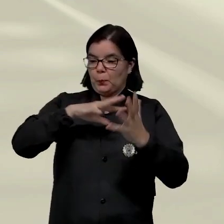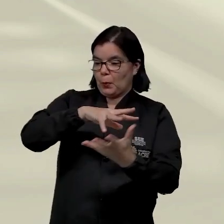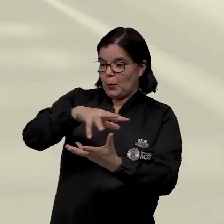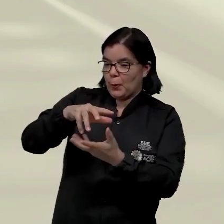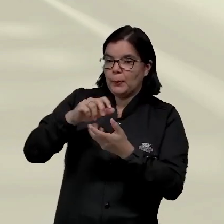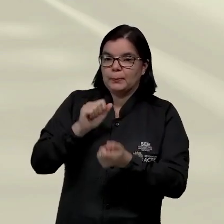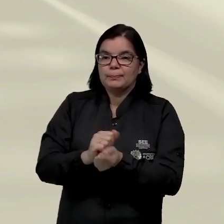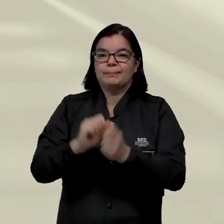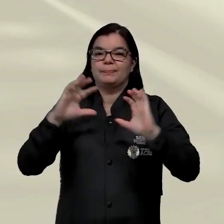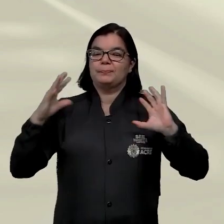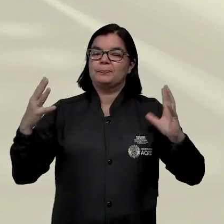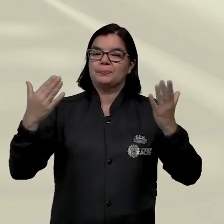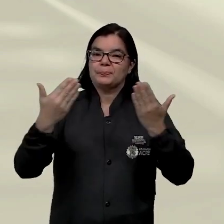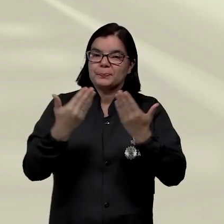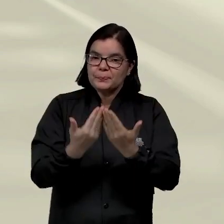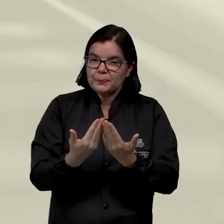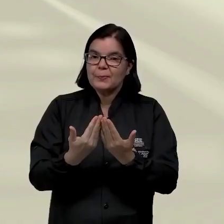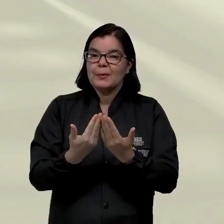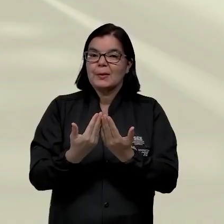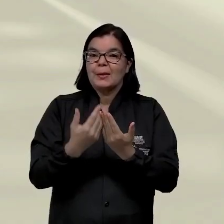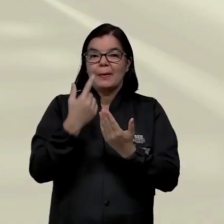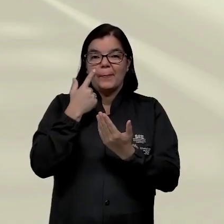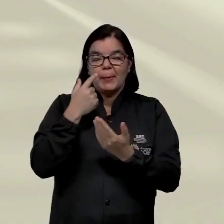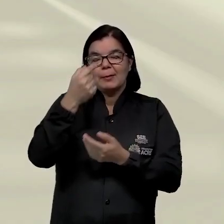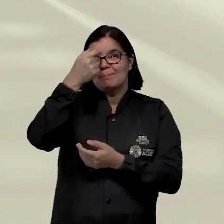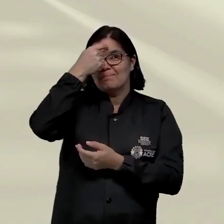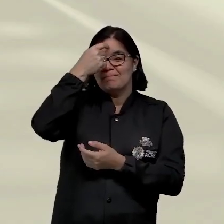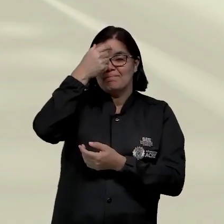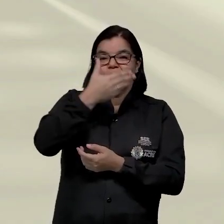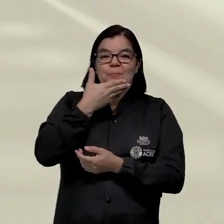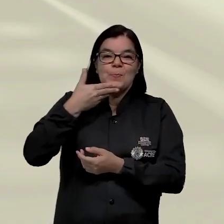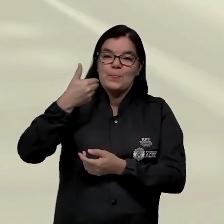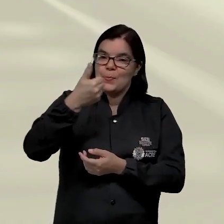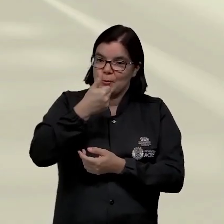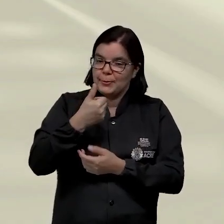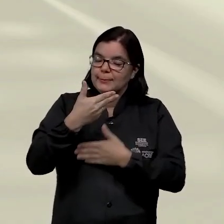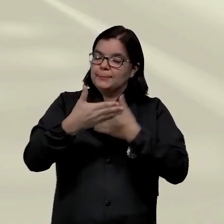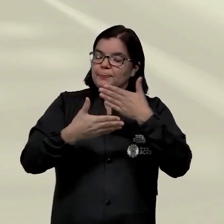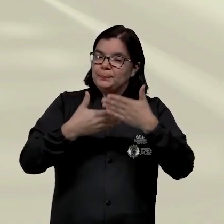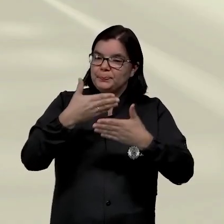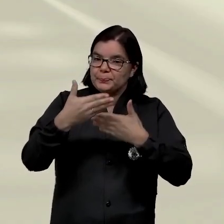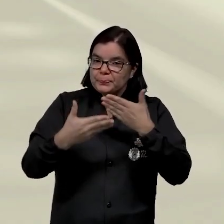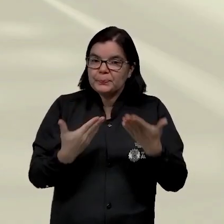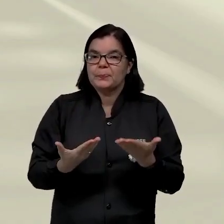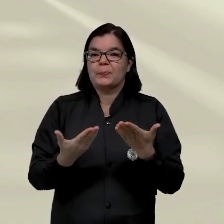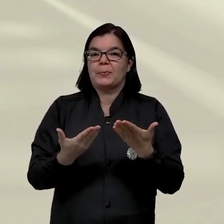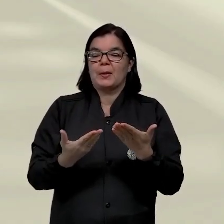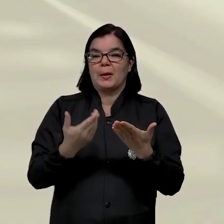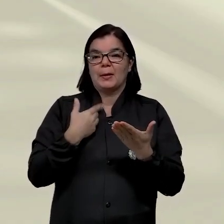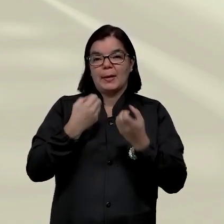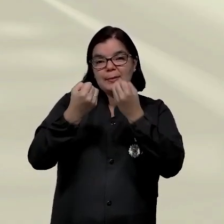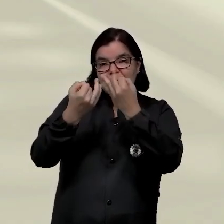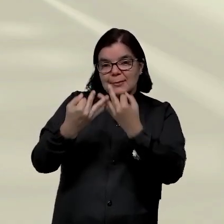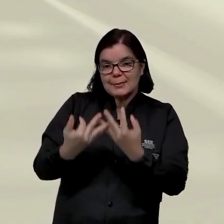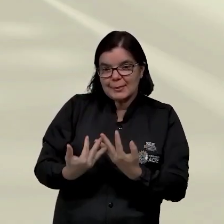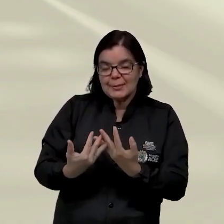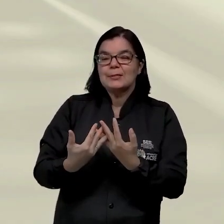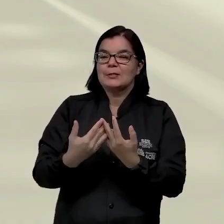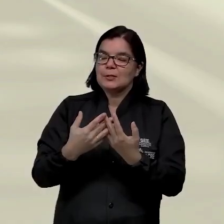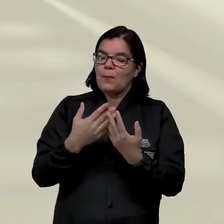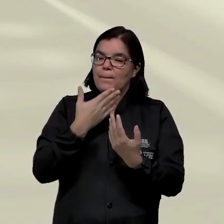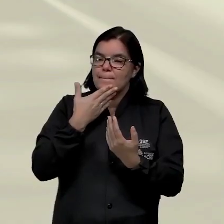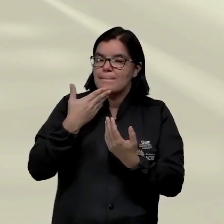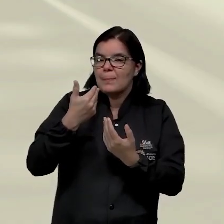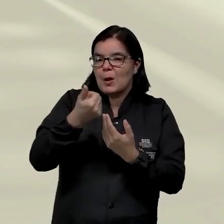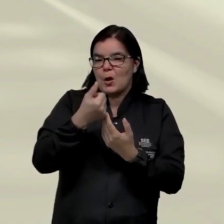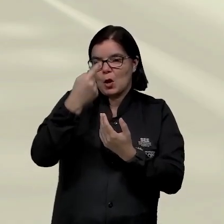ao seu redor, e aí para nutrir suas mentes. E nessa fase que os conceitos abstratos são